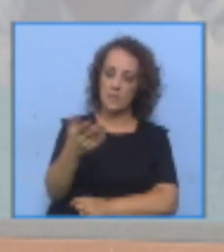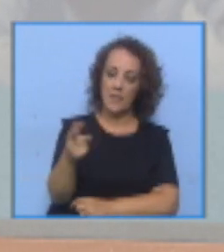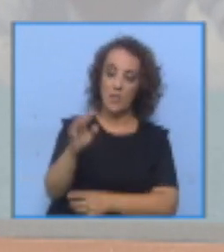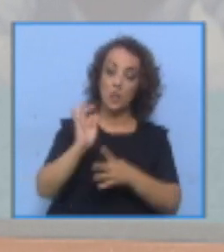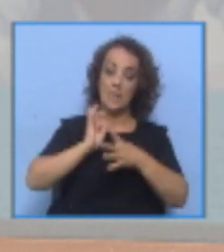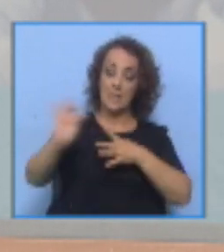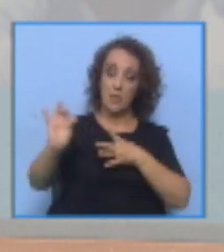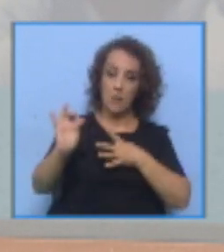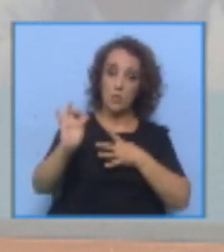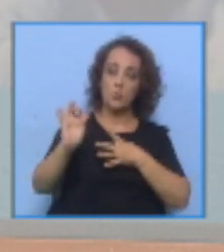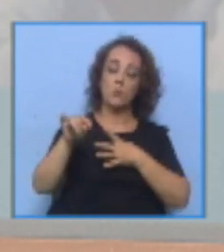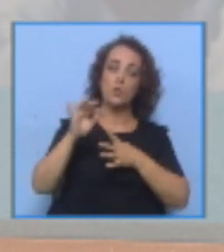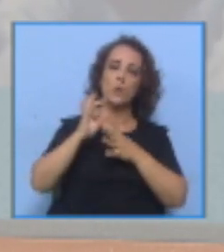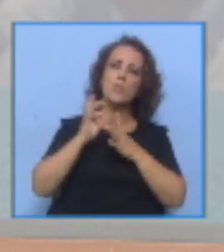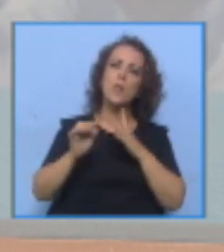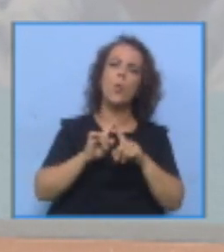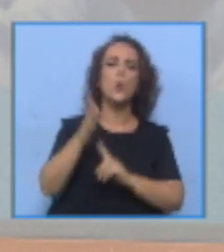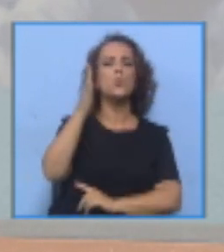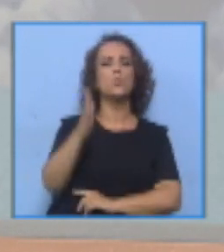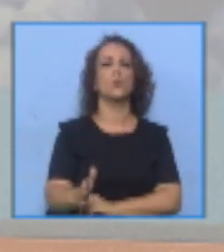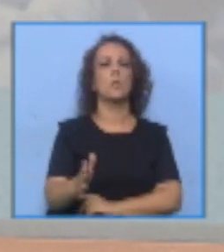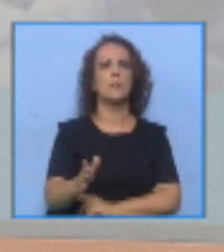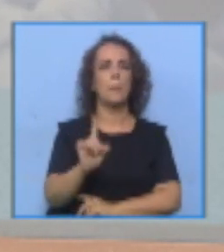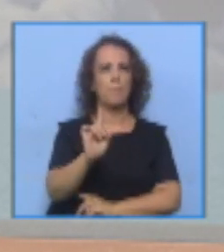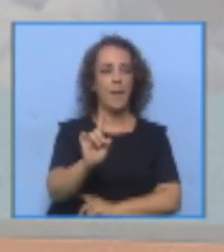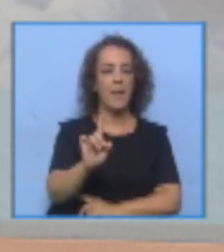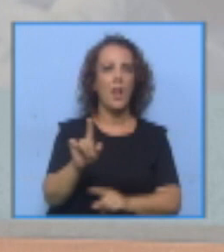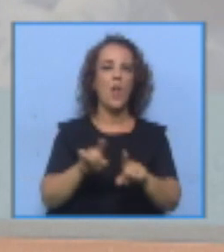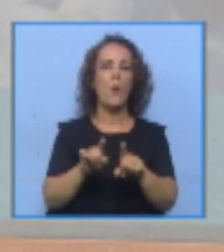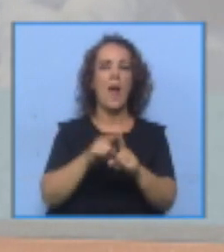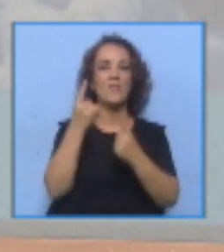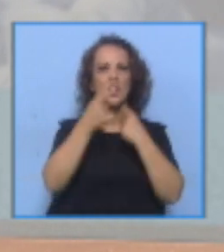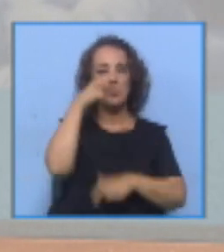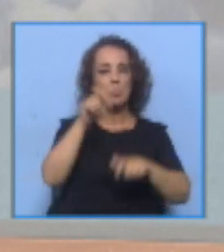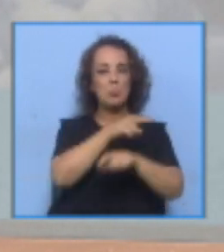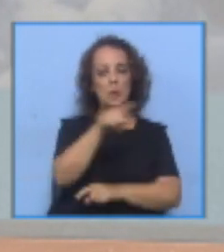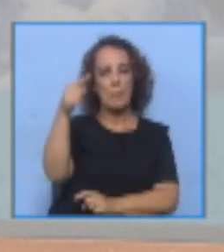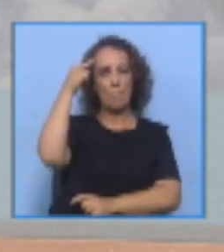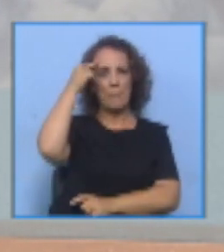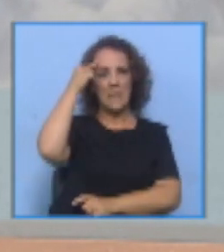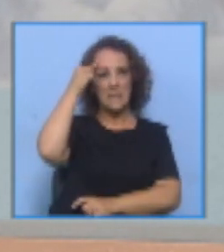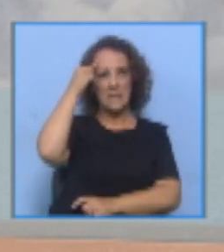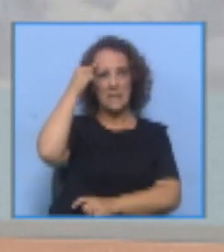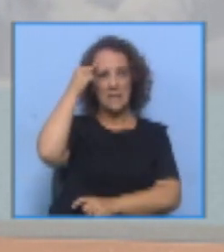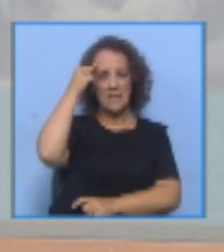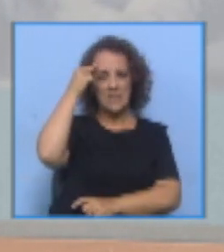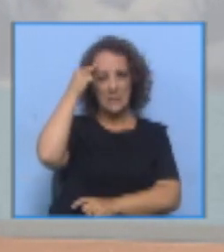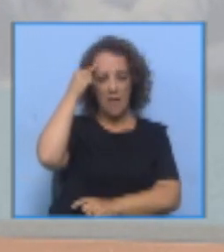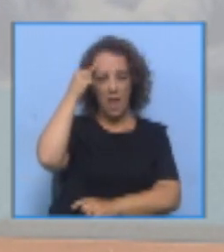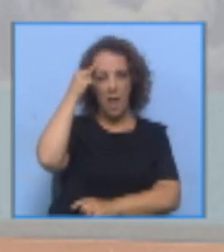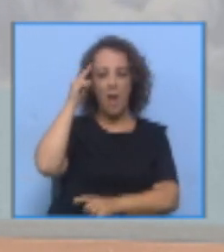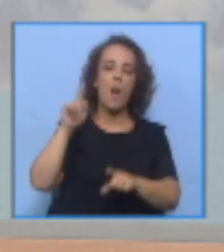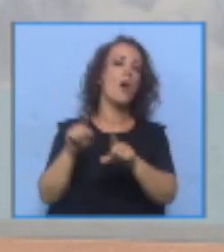critério da justiça, que não é uma justiça, às vezes, no sentido em que as pessoas mais